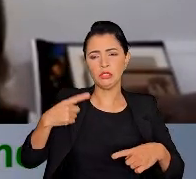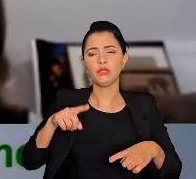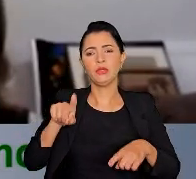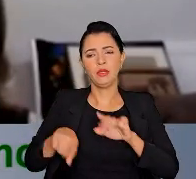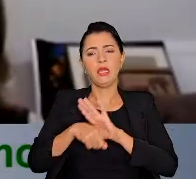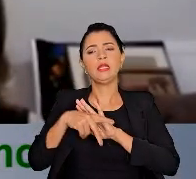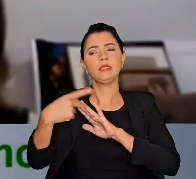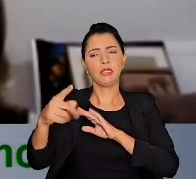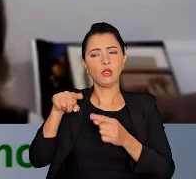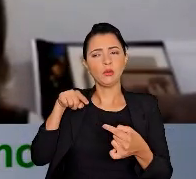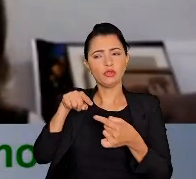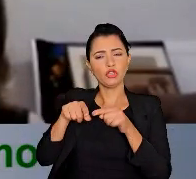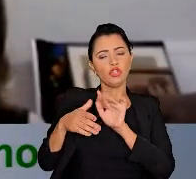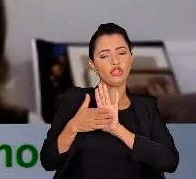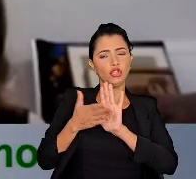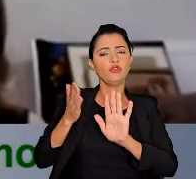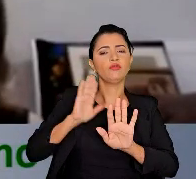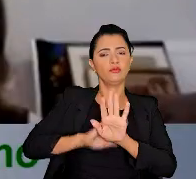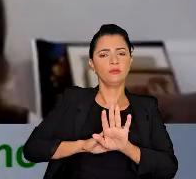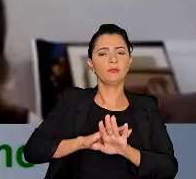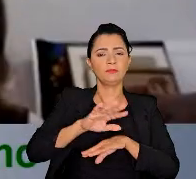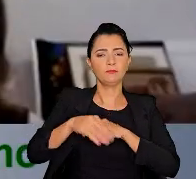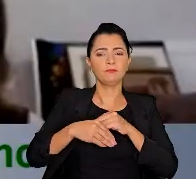determinado propósito complementar.